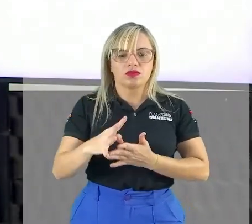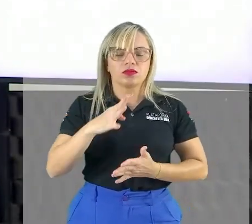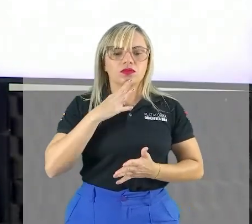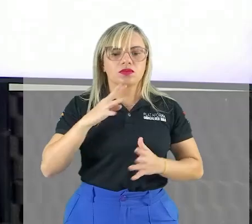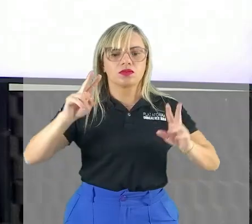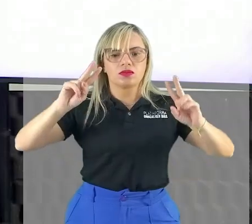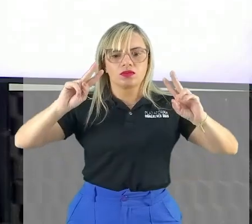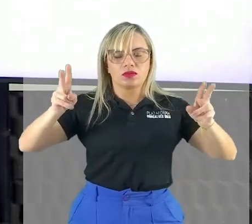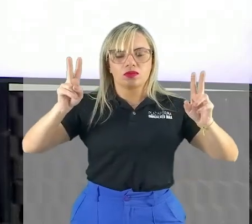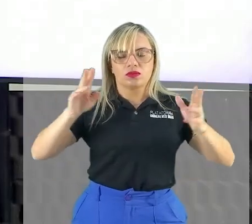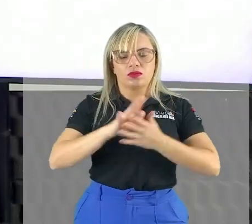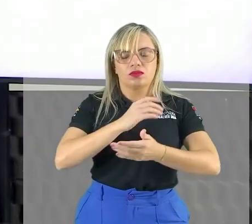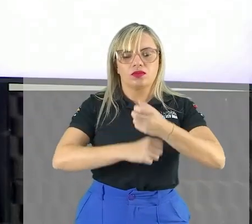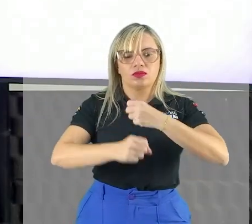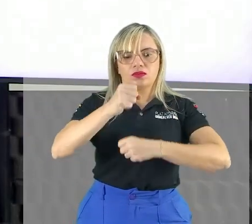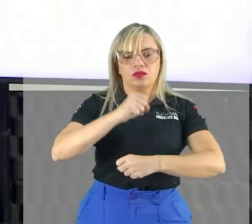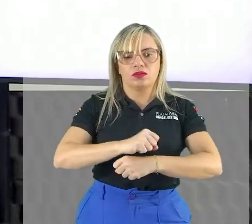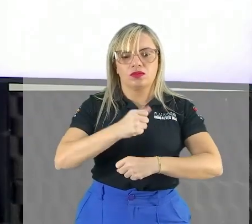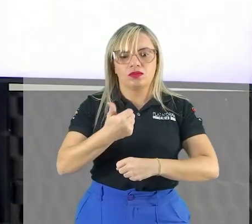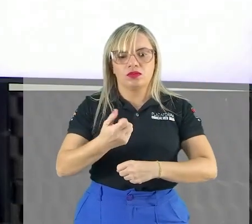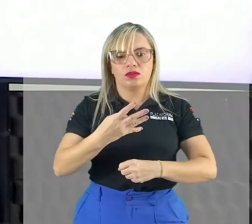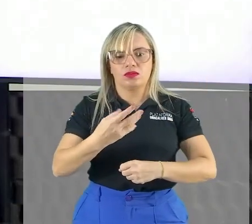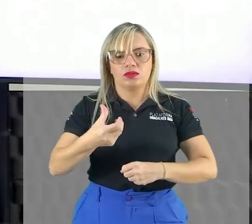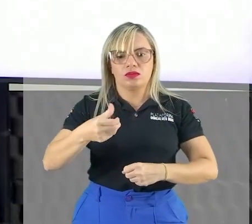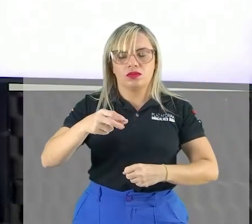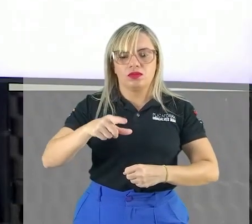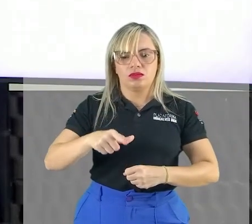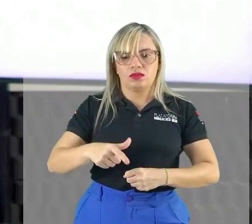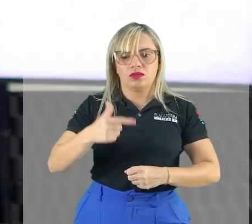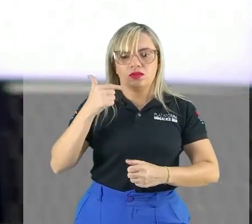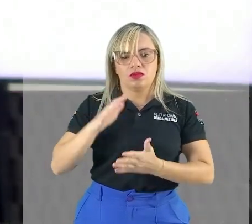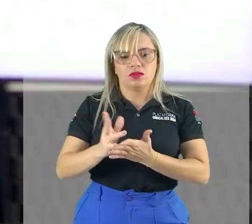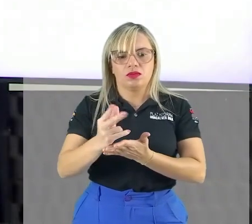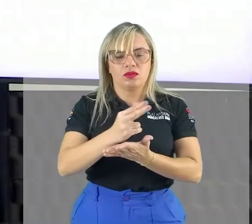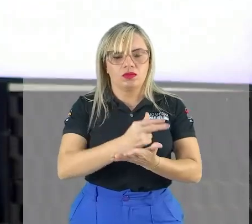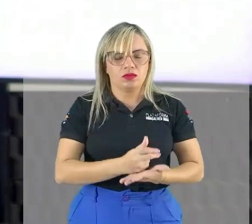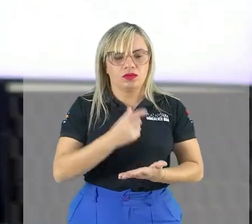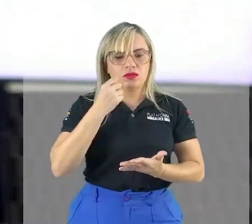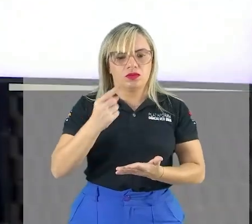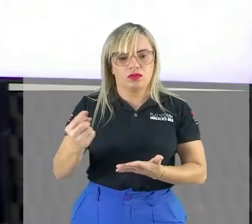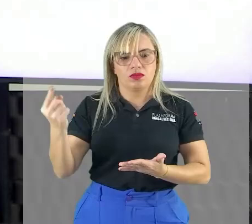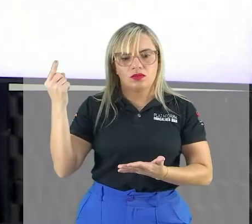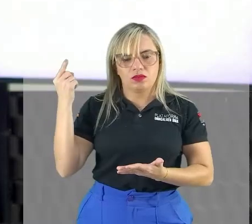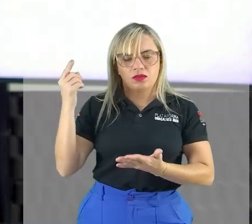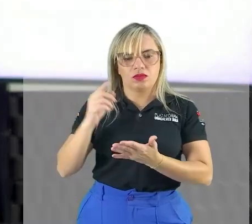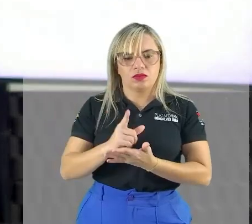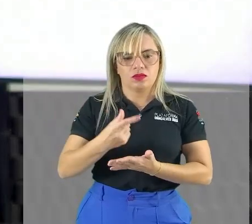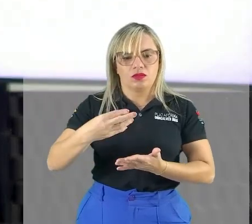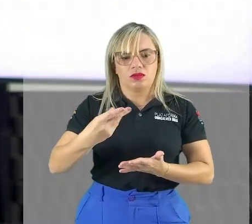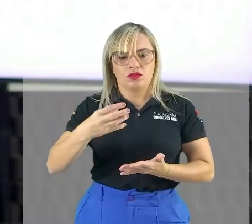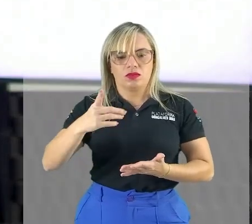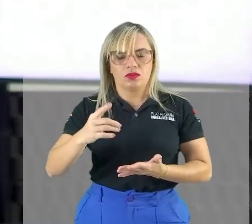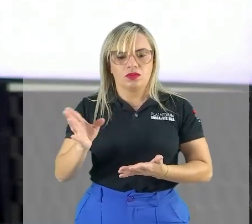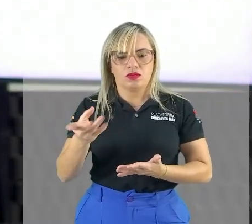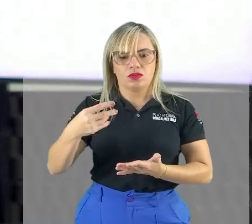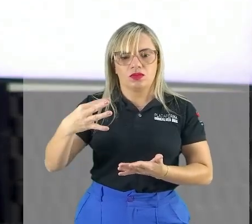Vitruviano, 1492, ela foi desenhada por Leonardo da Vinci e constituiu-se um símbolo do